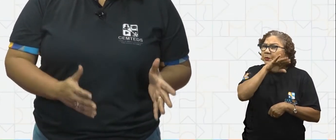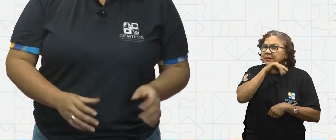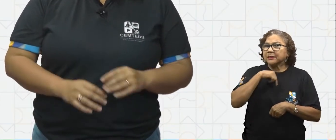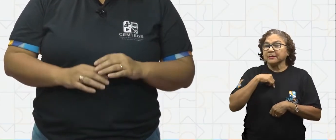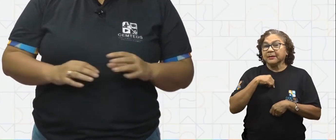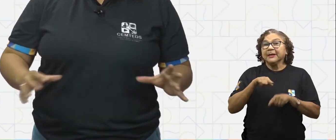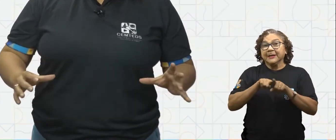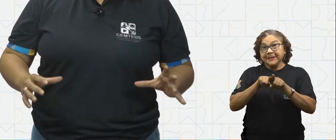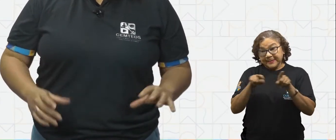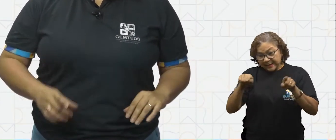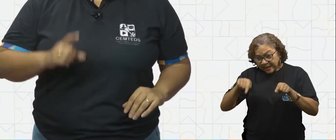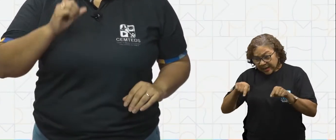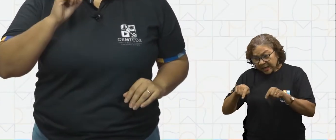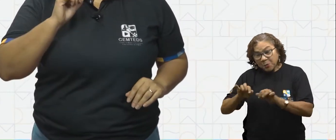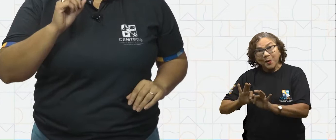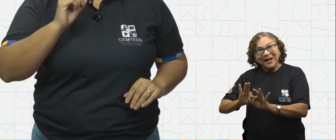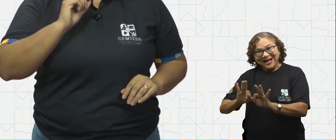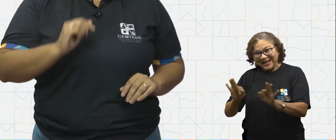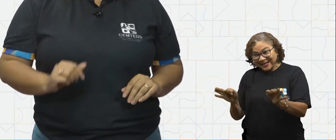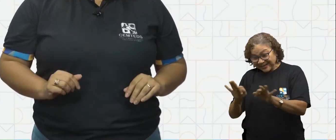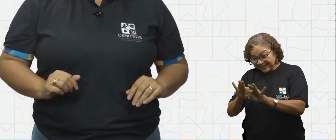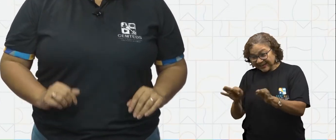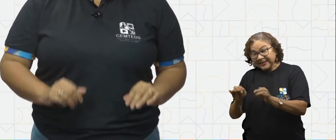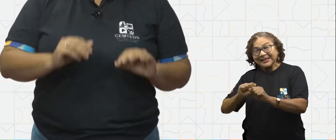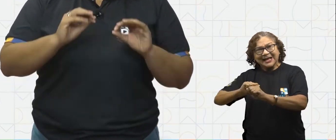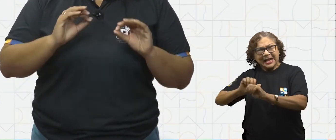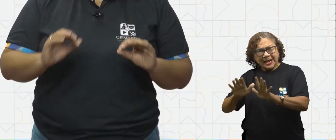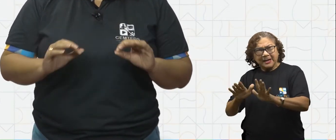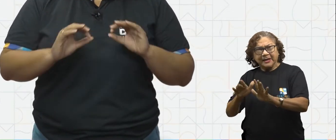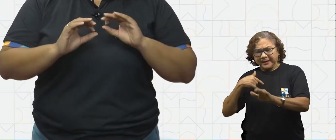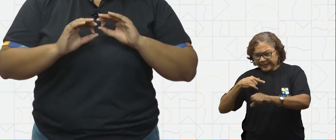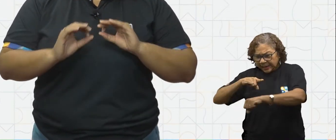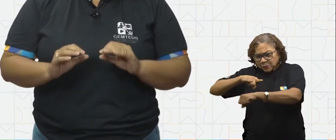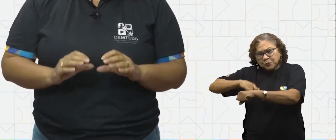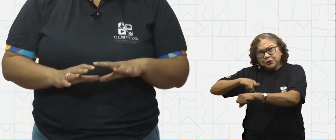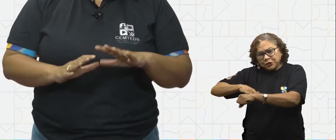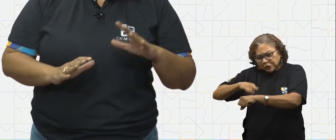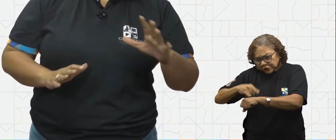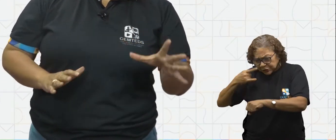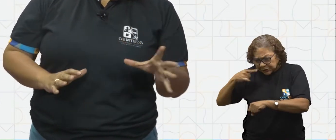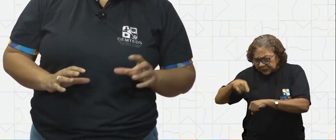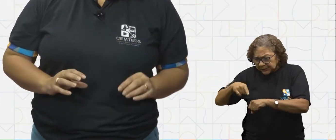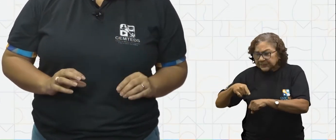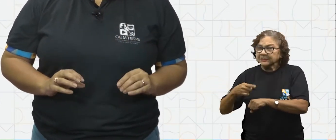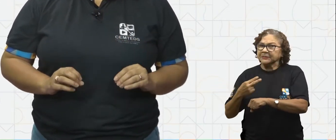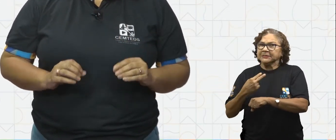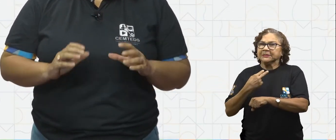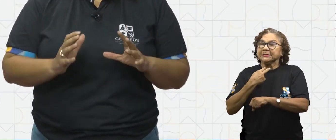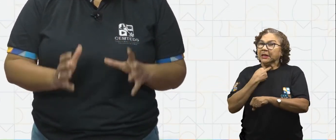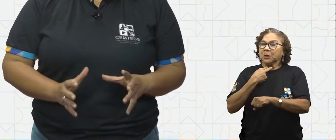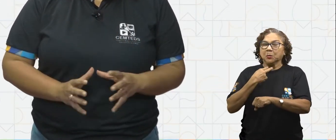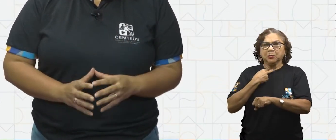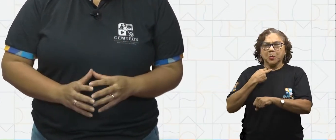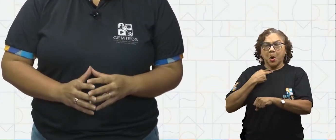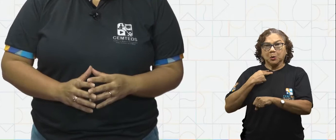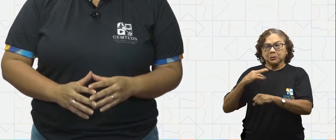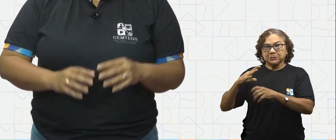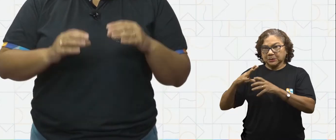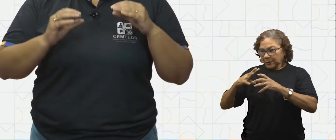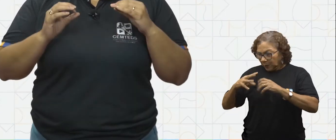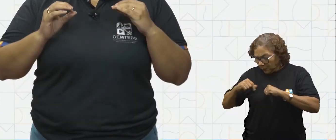a urina, melhor. Mas atenção, hein? A urina não pode ser clara demais a ponto de ser